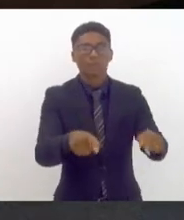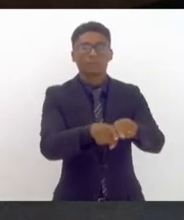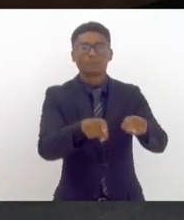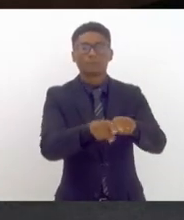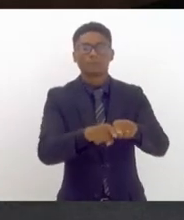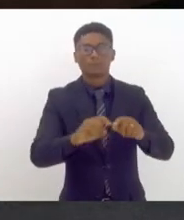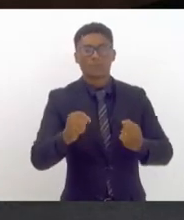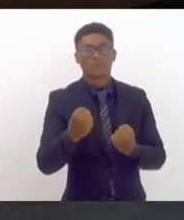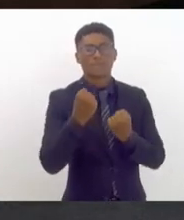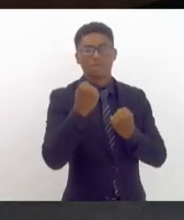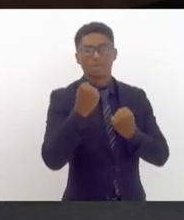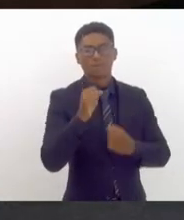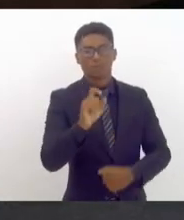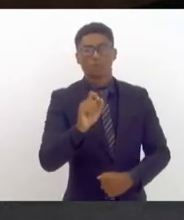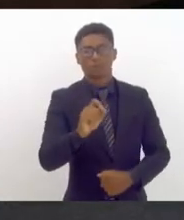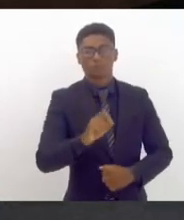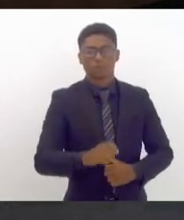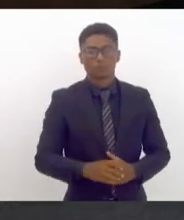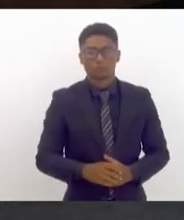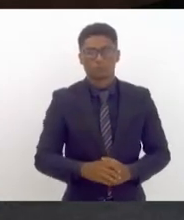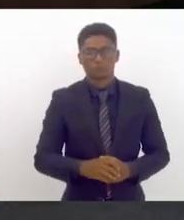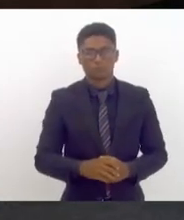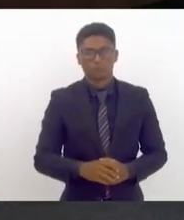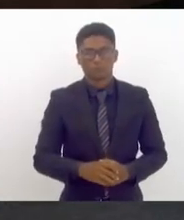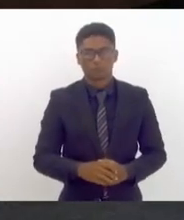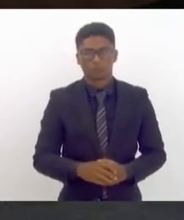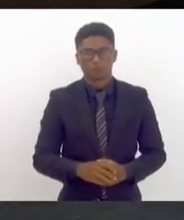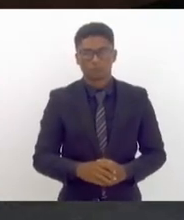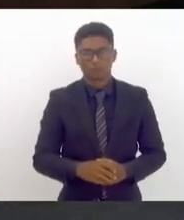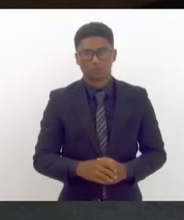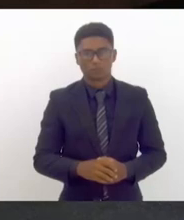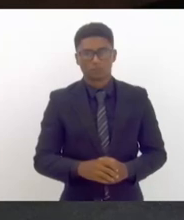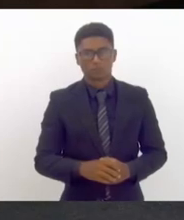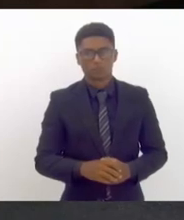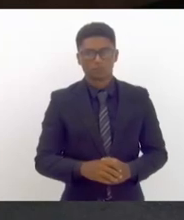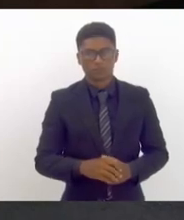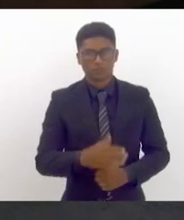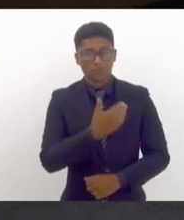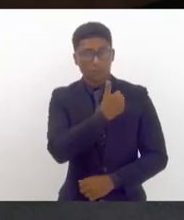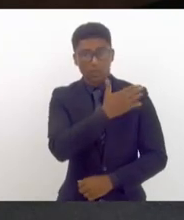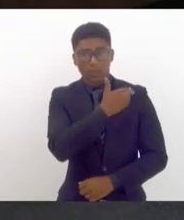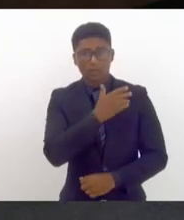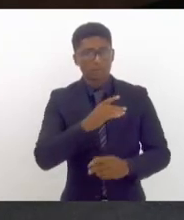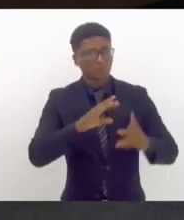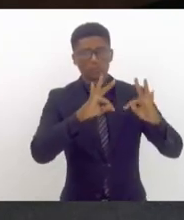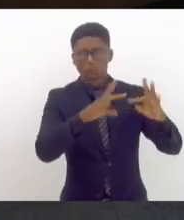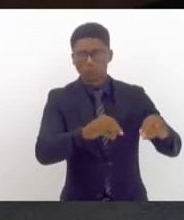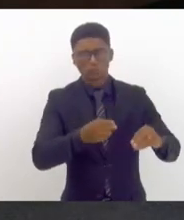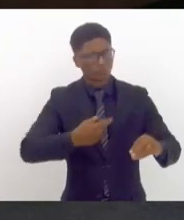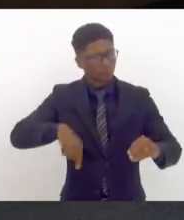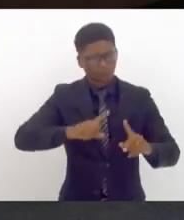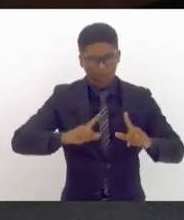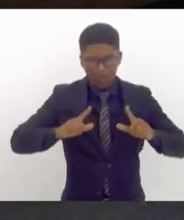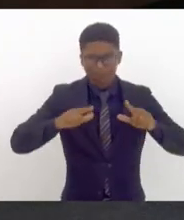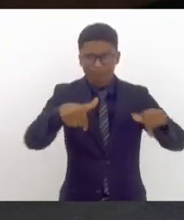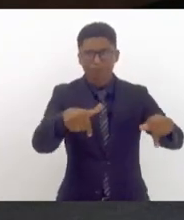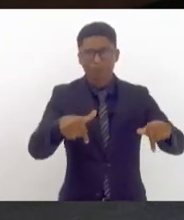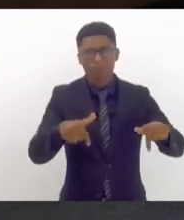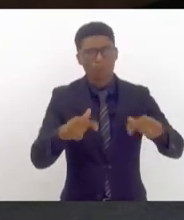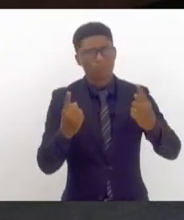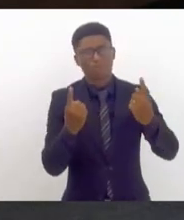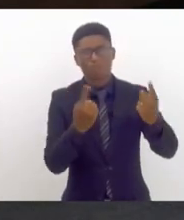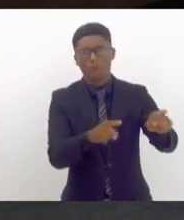defender que nós combatamos a todo custo todo tipo de intolerância. Então, eu faço voz ao que